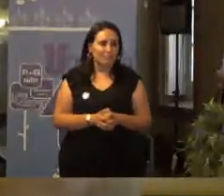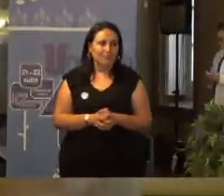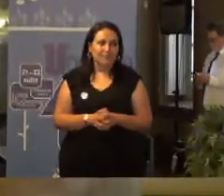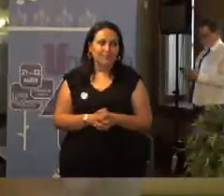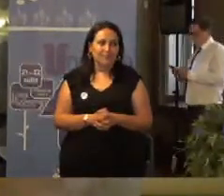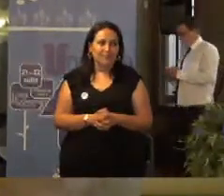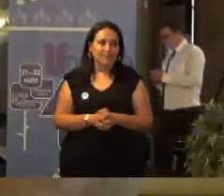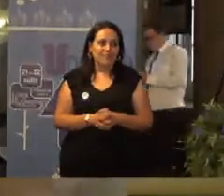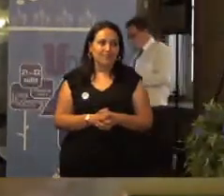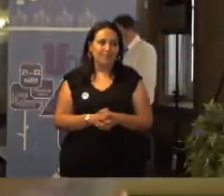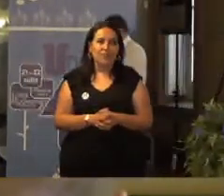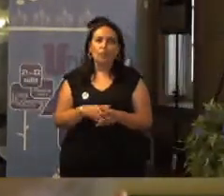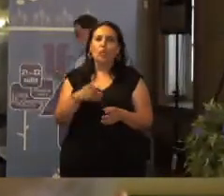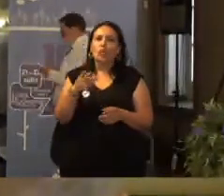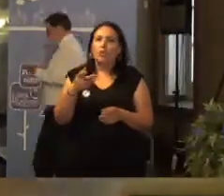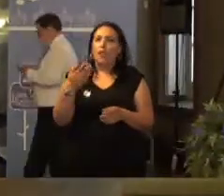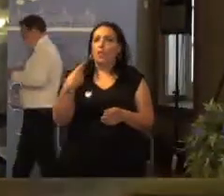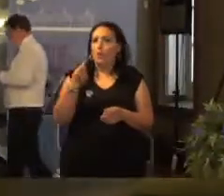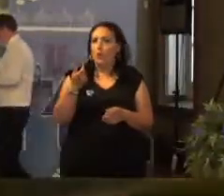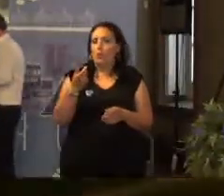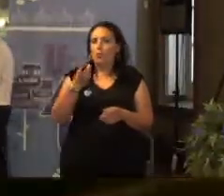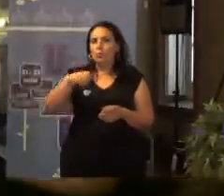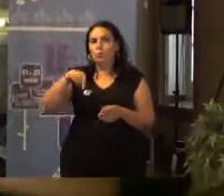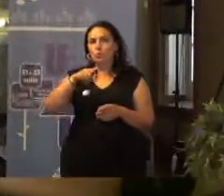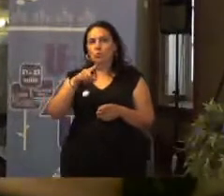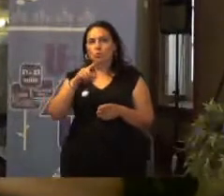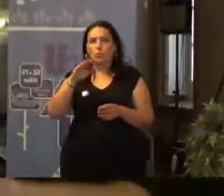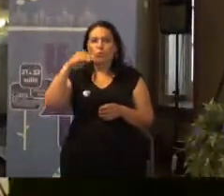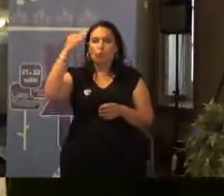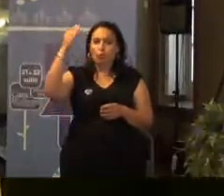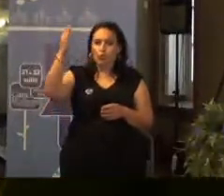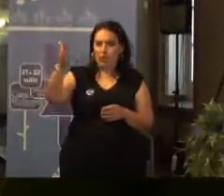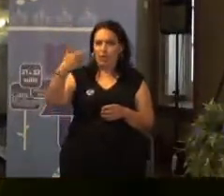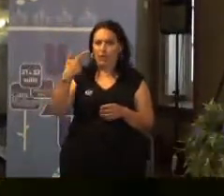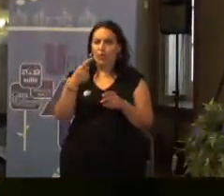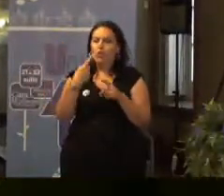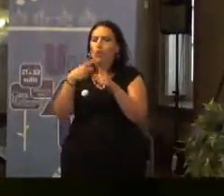Nós há bocadinho estávamos lá fora a falar sobre os fetichismos da esquerda.